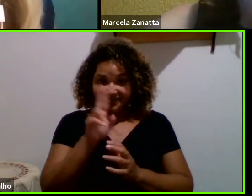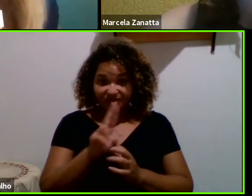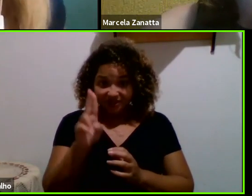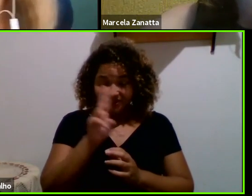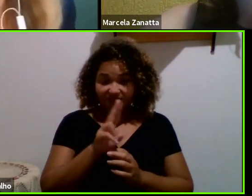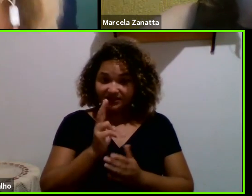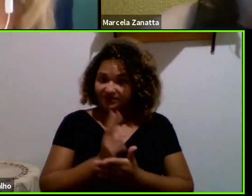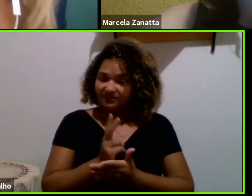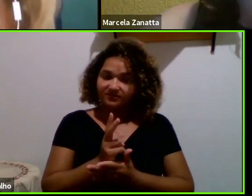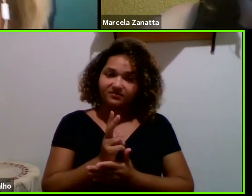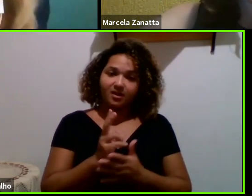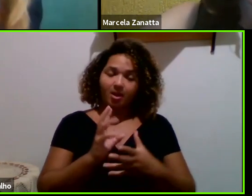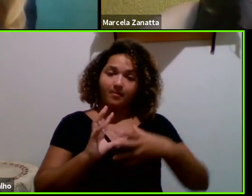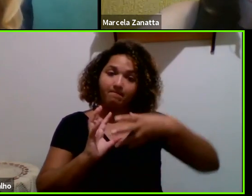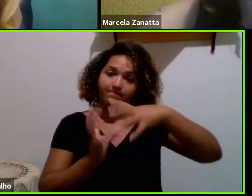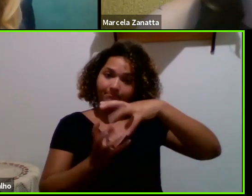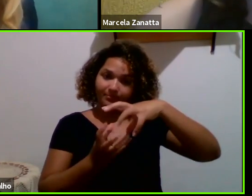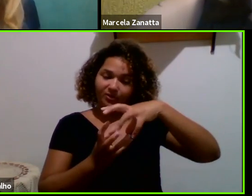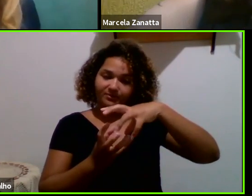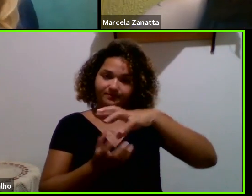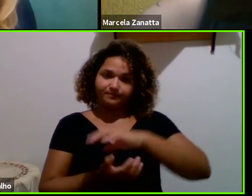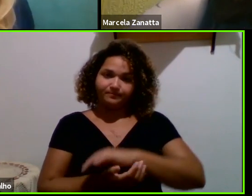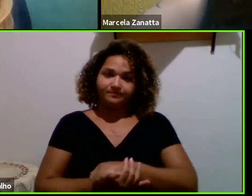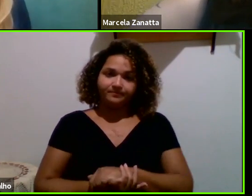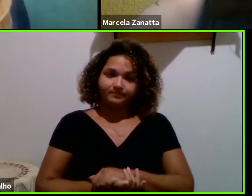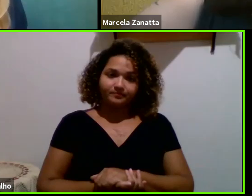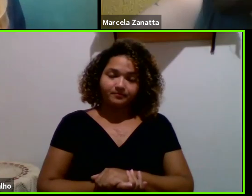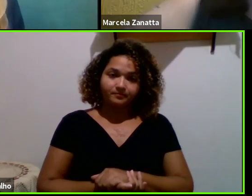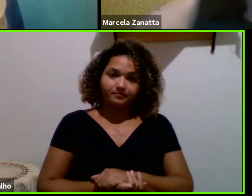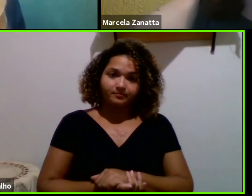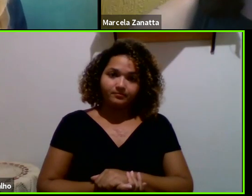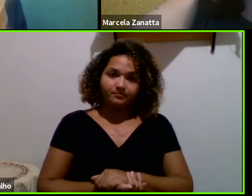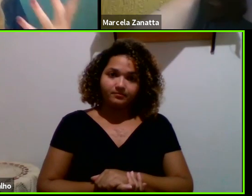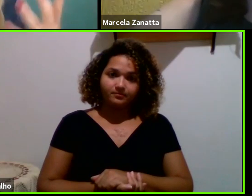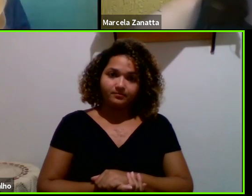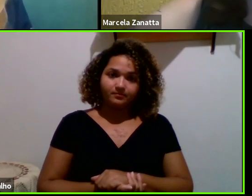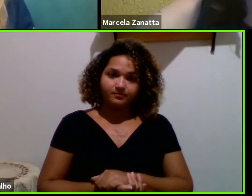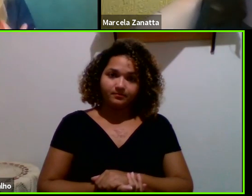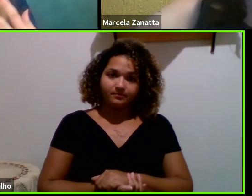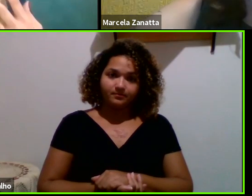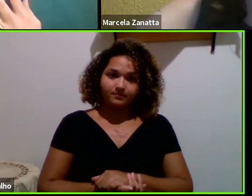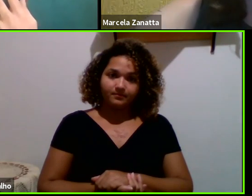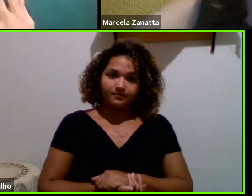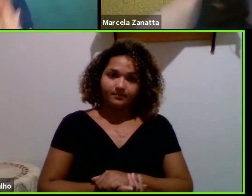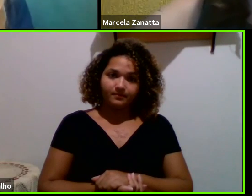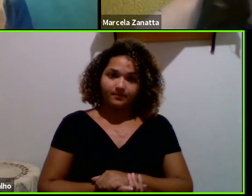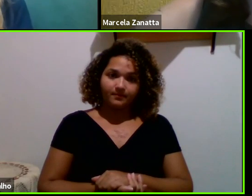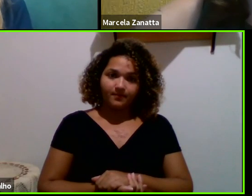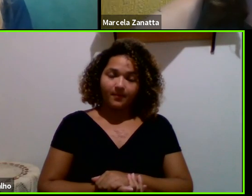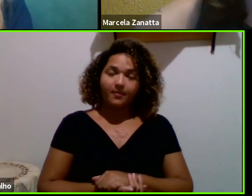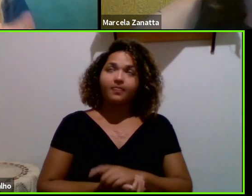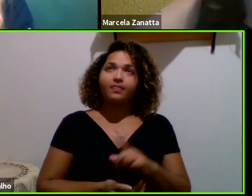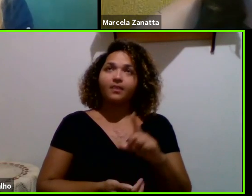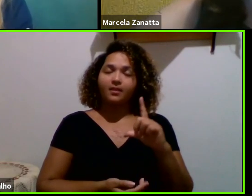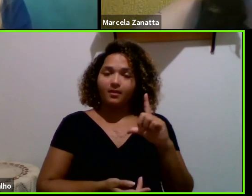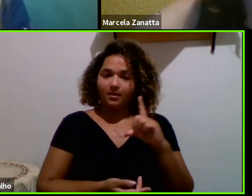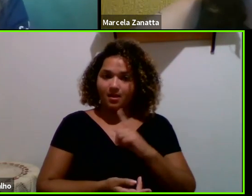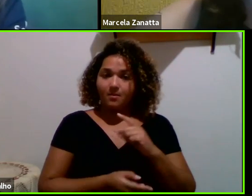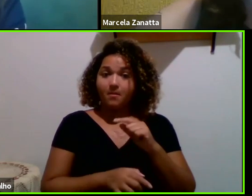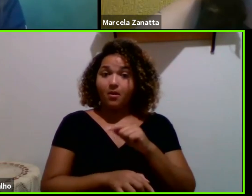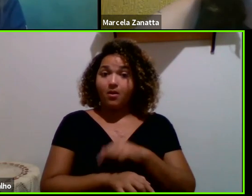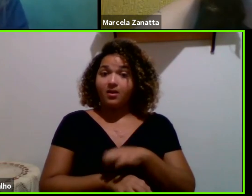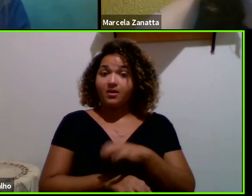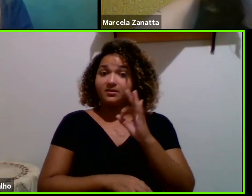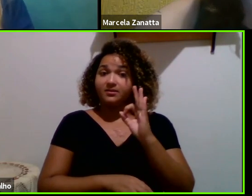porém, utilizem com critério, porque existe um momento adequado para usar a bola